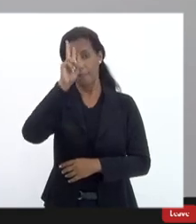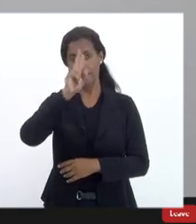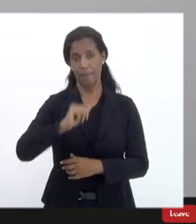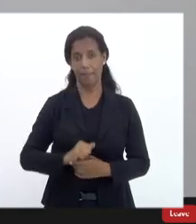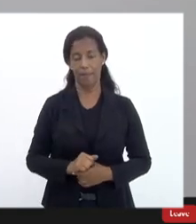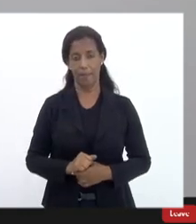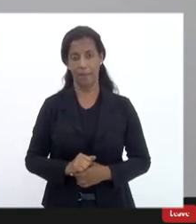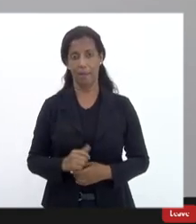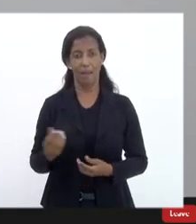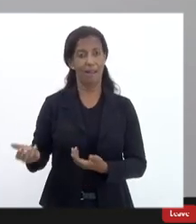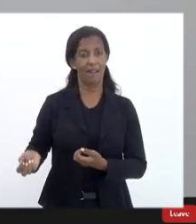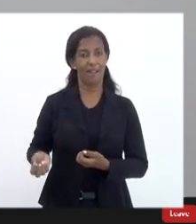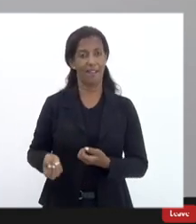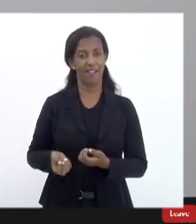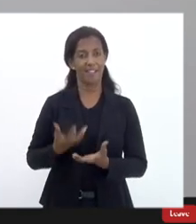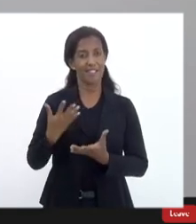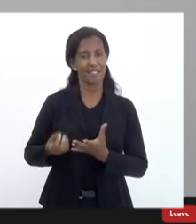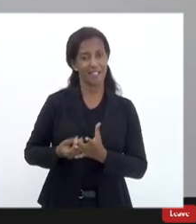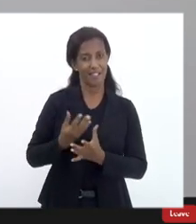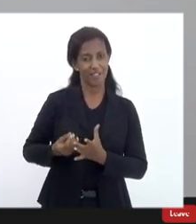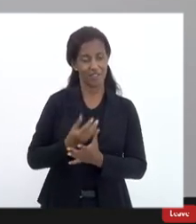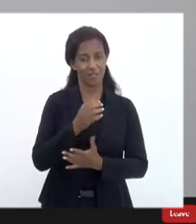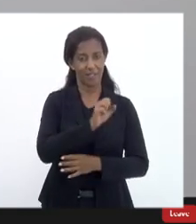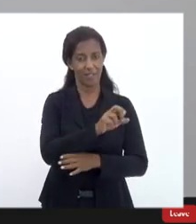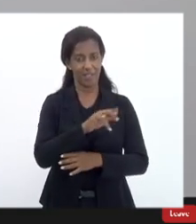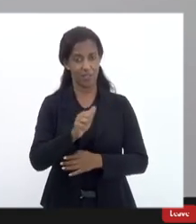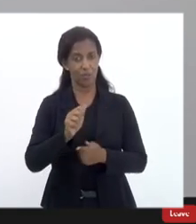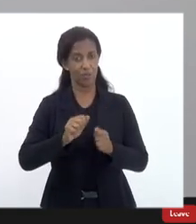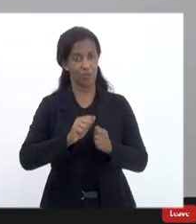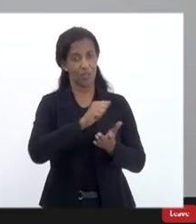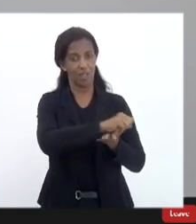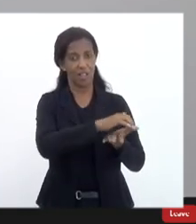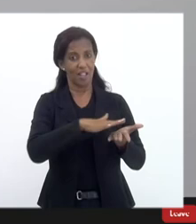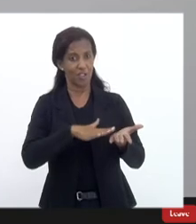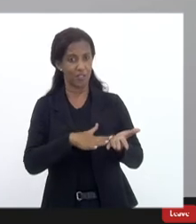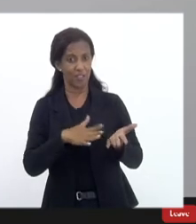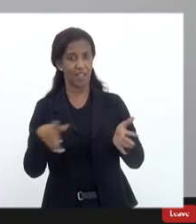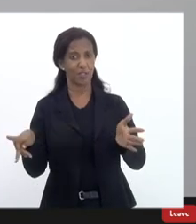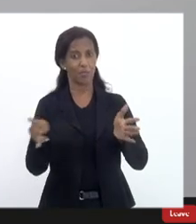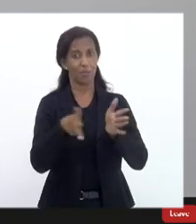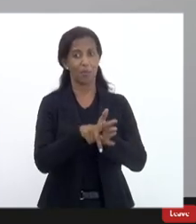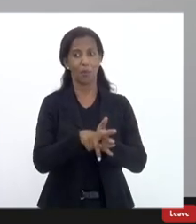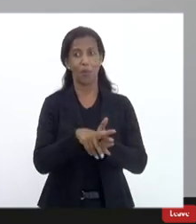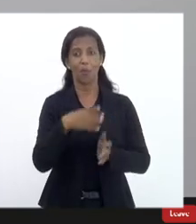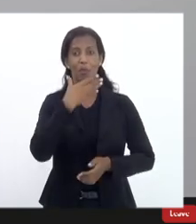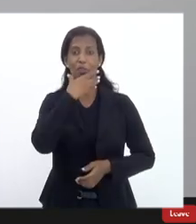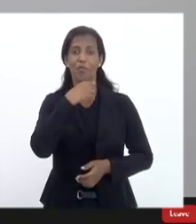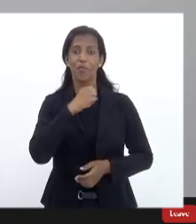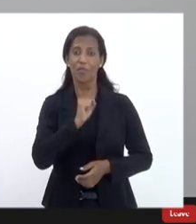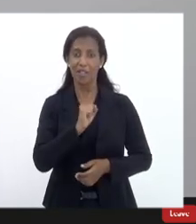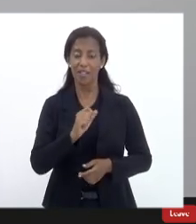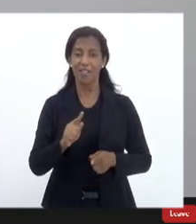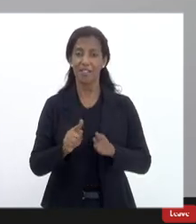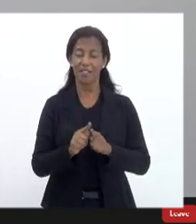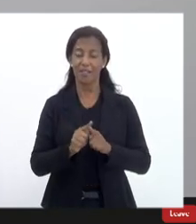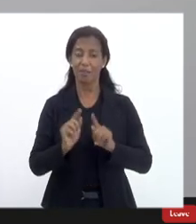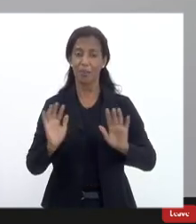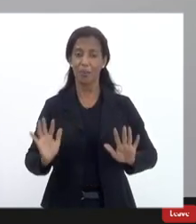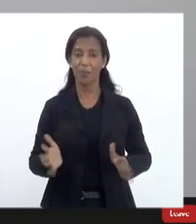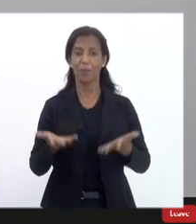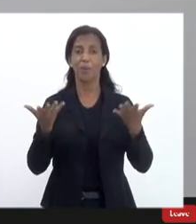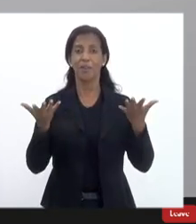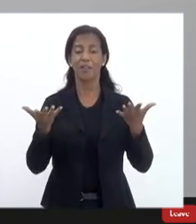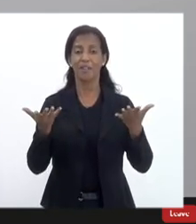a iniciativa da SEDUC de desenvolver atividades alusivas ao centenário de Paulo Freire, né, que vem